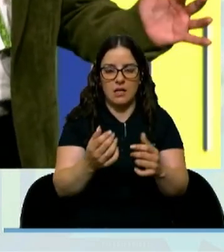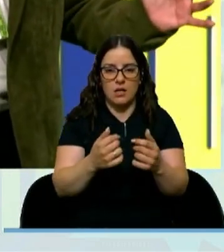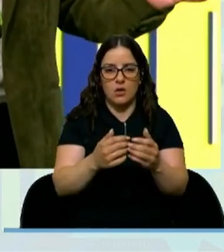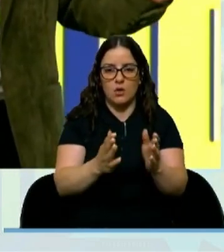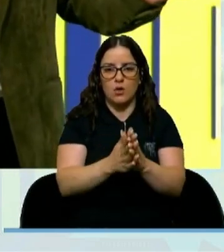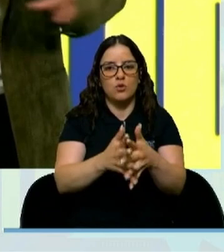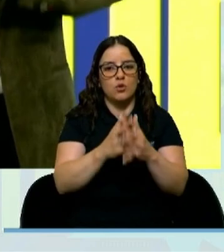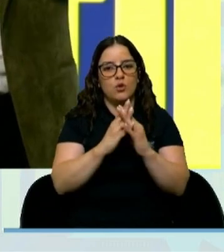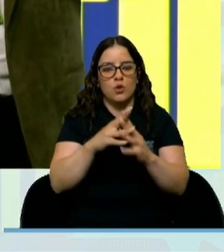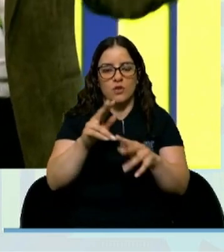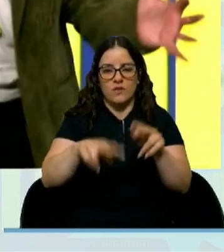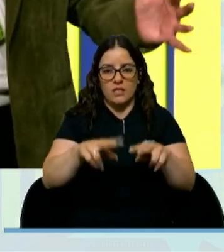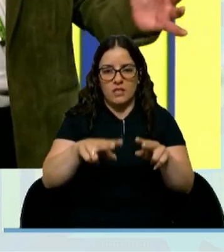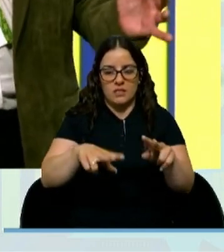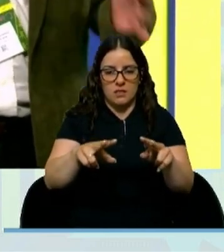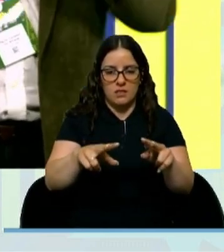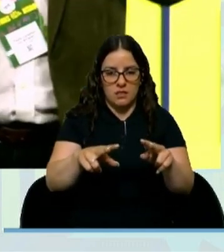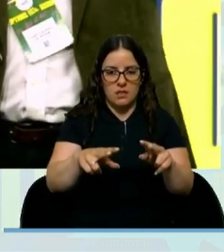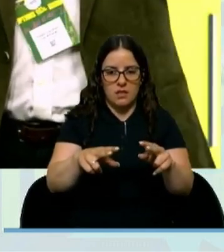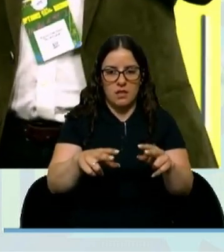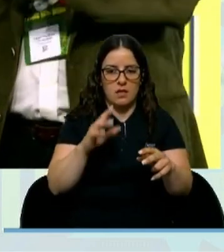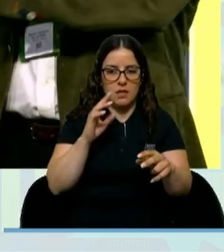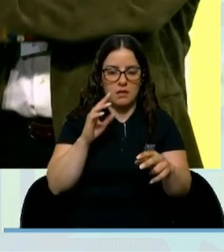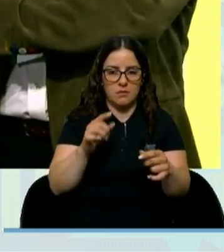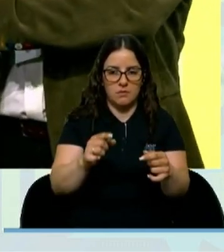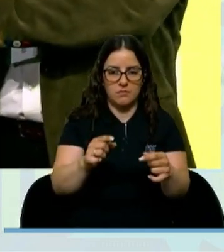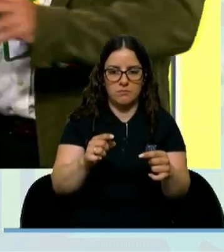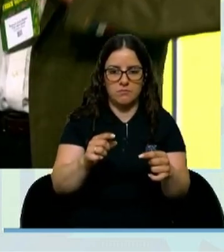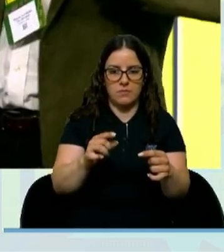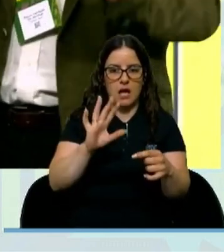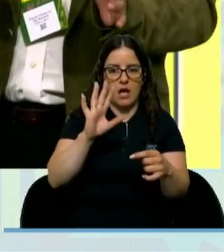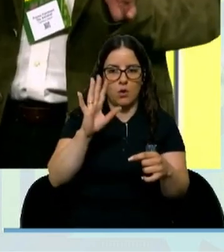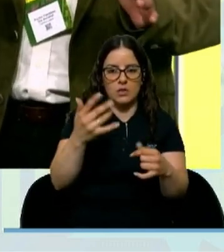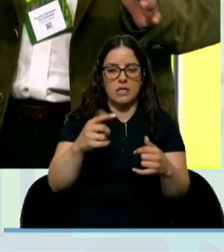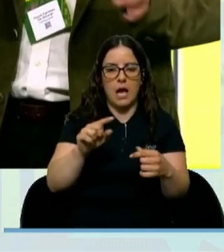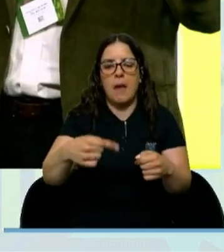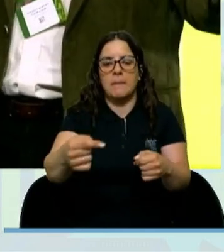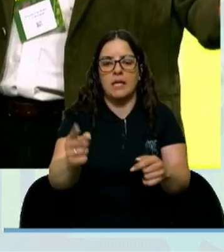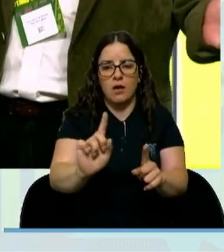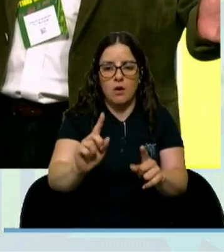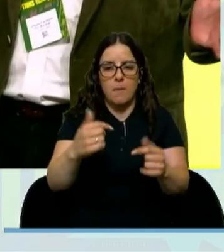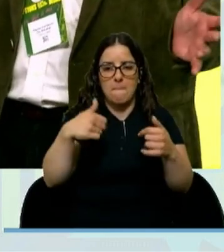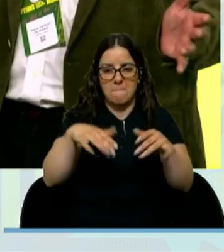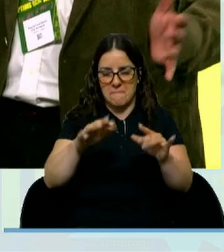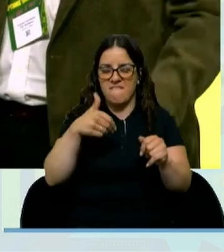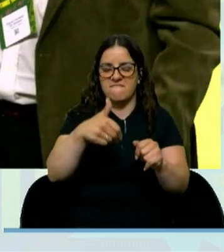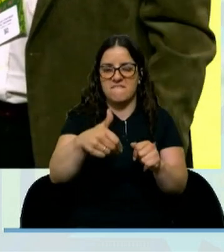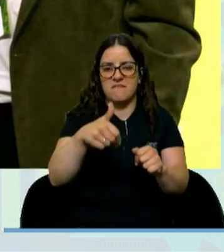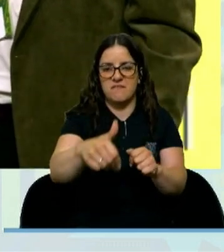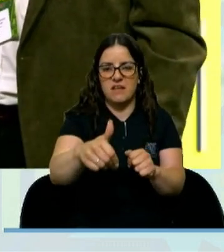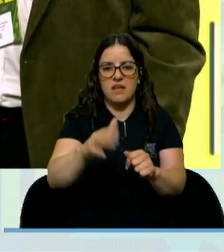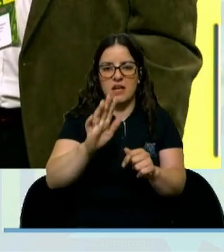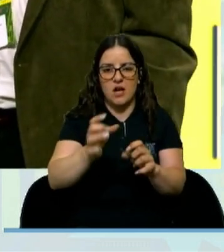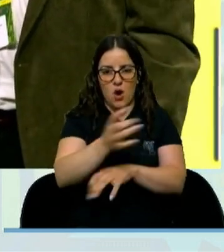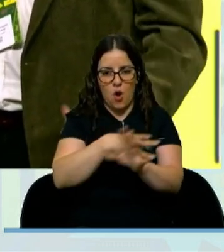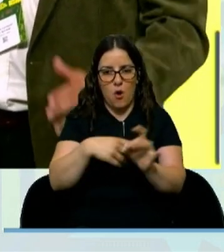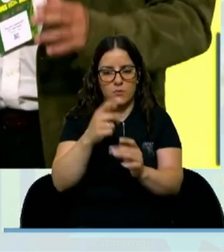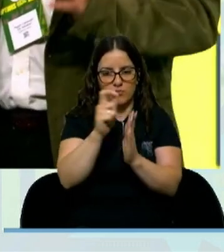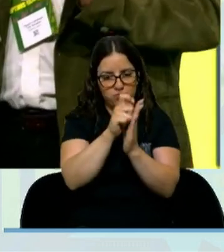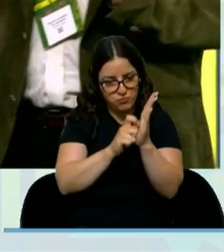infraestrutura financeira, banca e entidades financeiras. Não acontece amanhã, mas vai acontecer. Aliás, está escrito já pela Europa que vai acontecer.